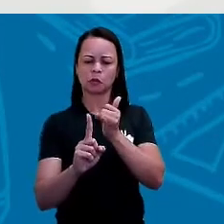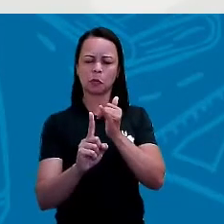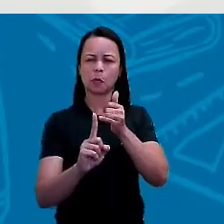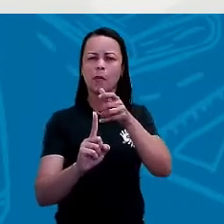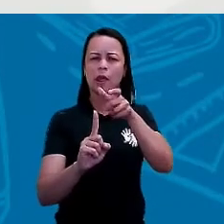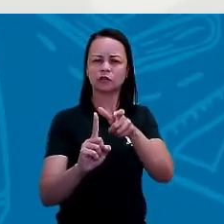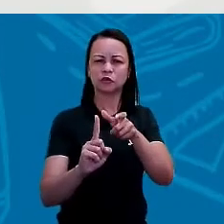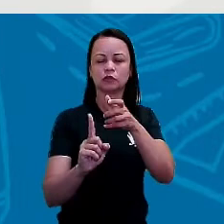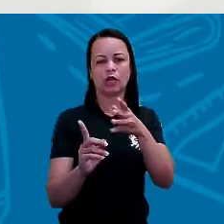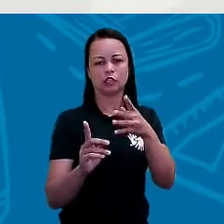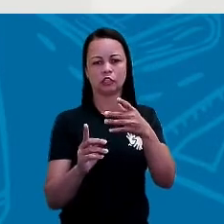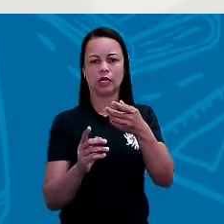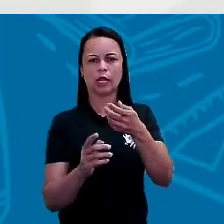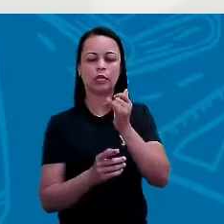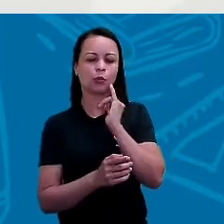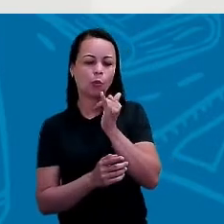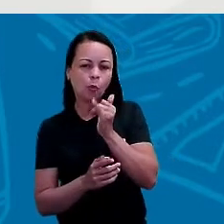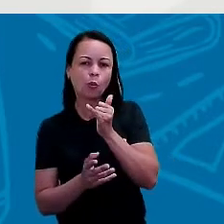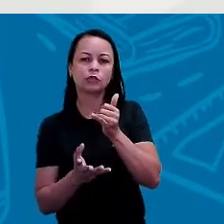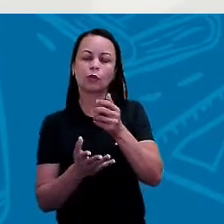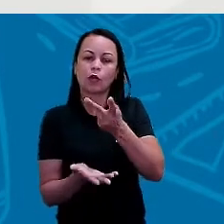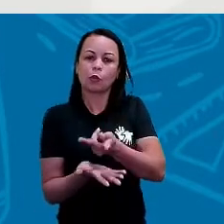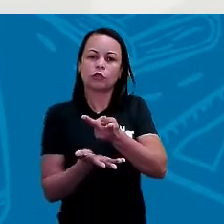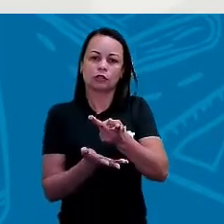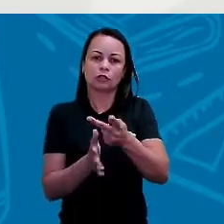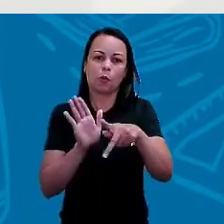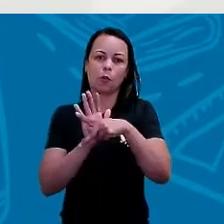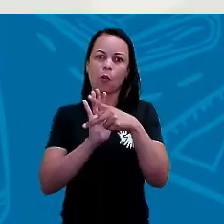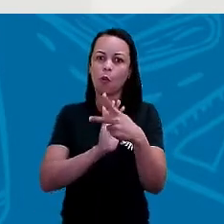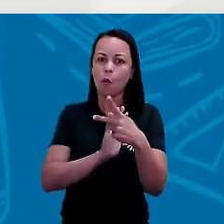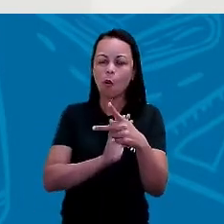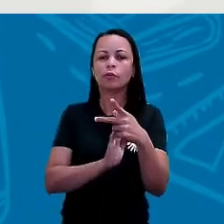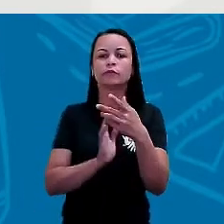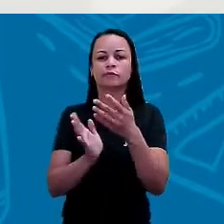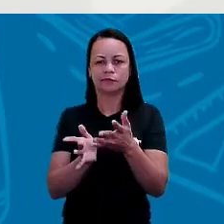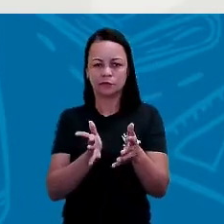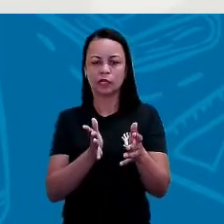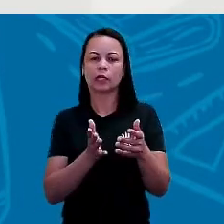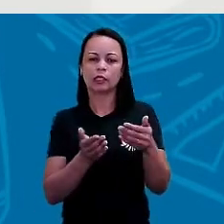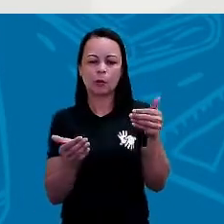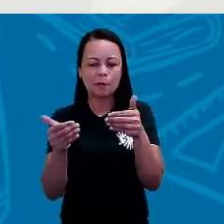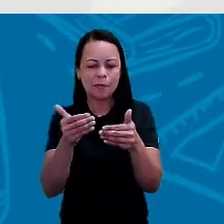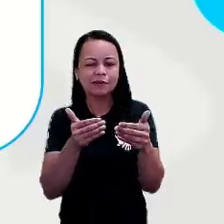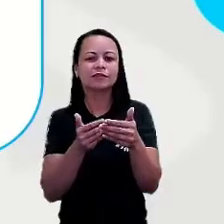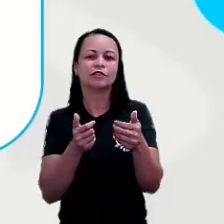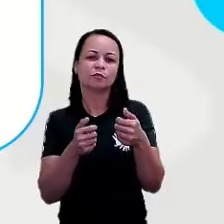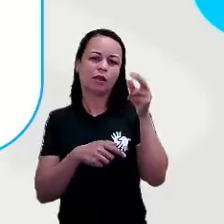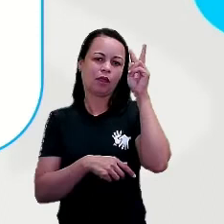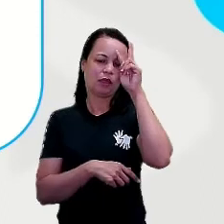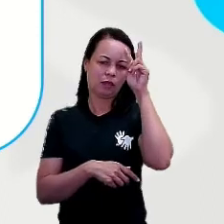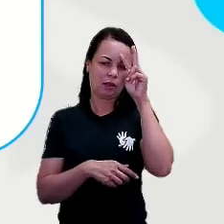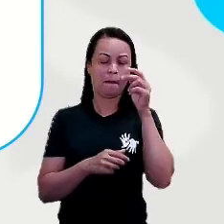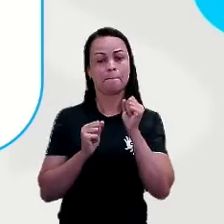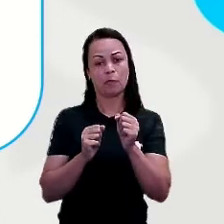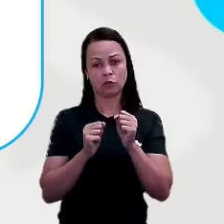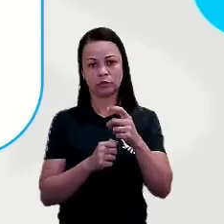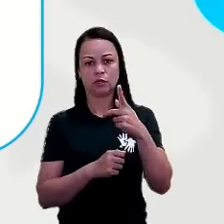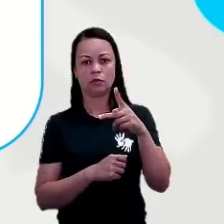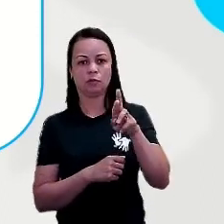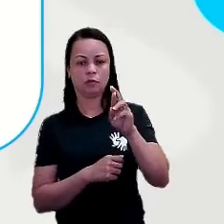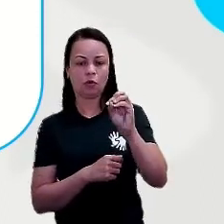uma situação que aconteceu com ele mesmo. Então, ele participa da história. Ele pode ser o